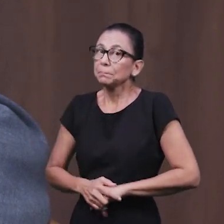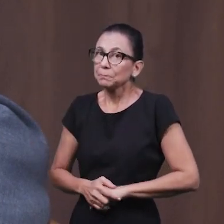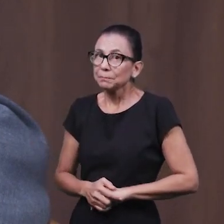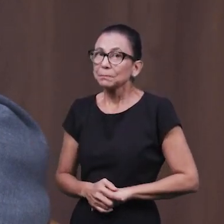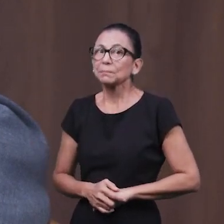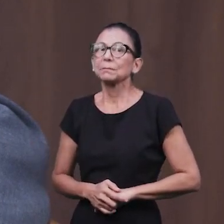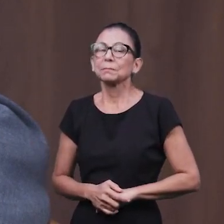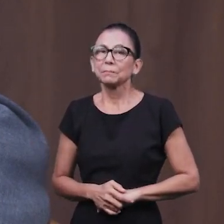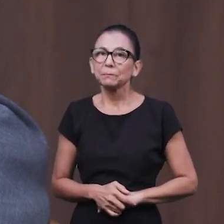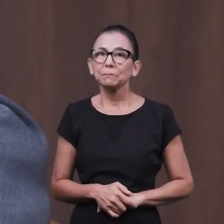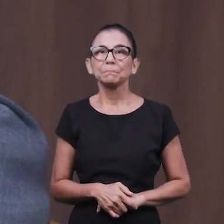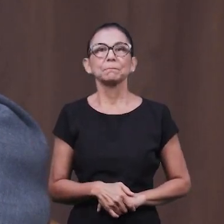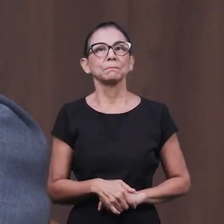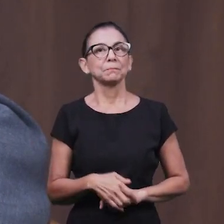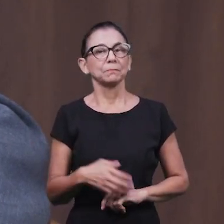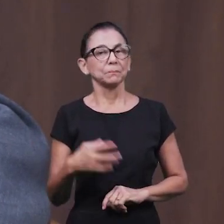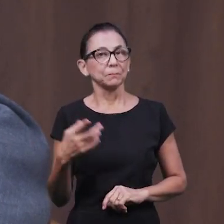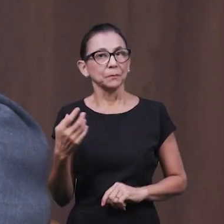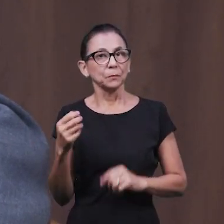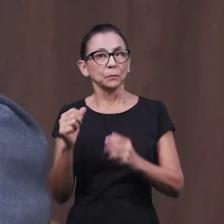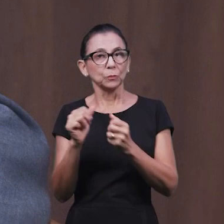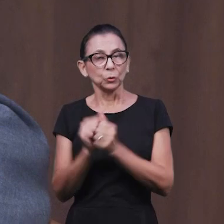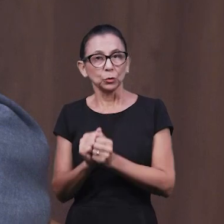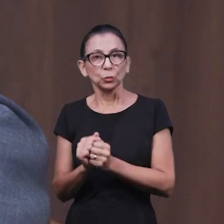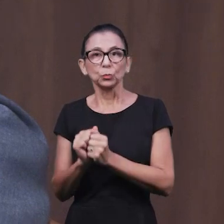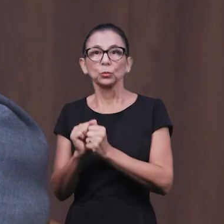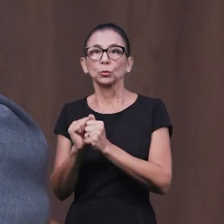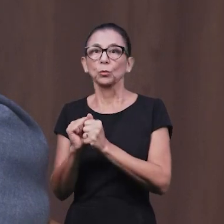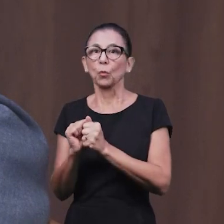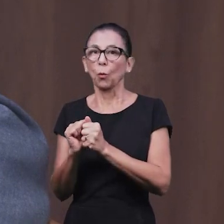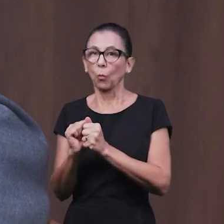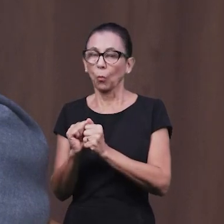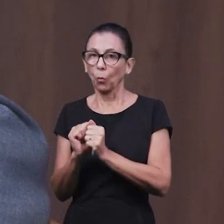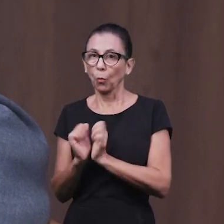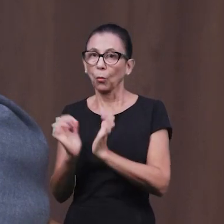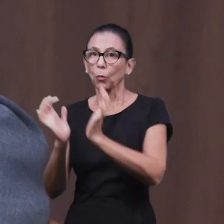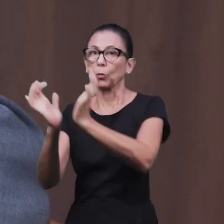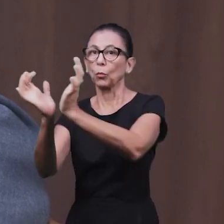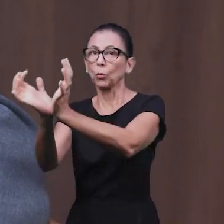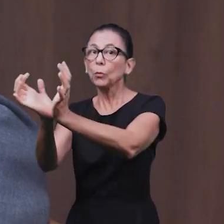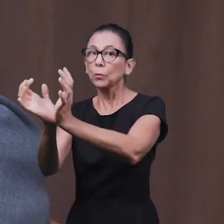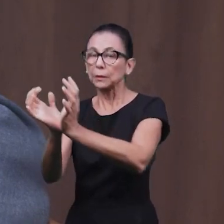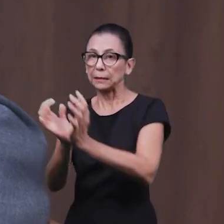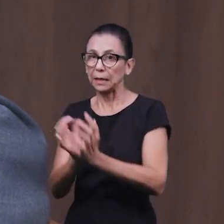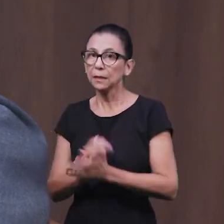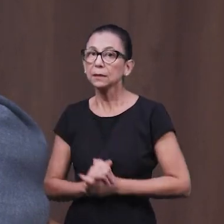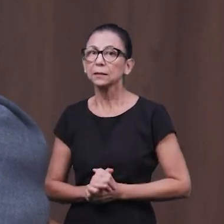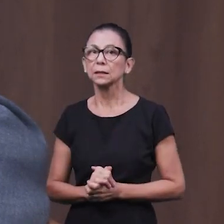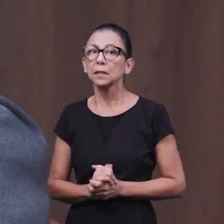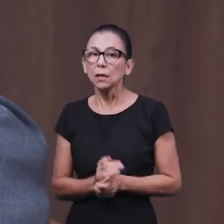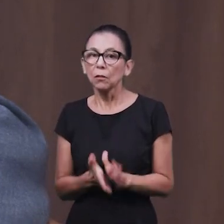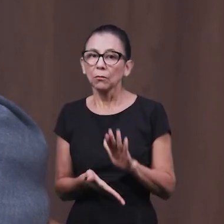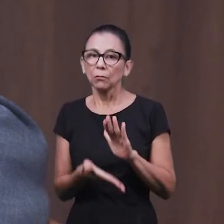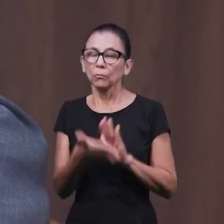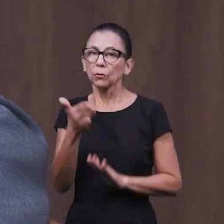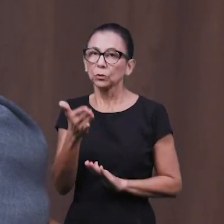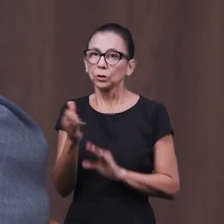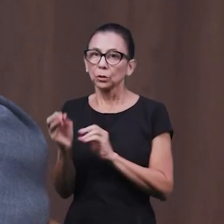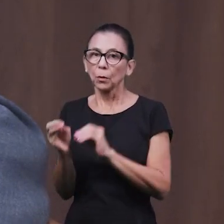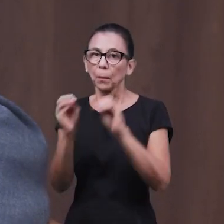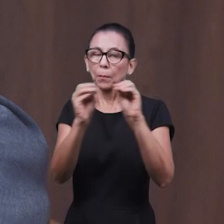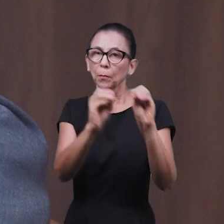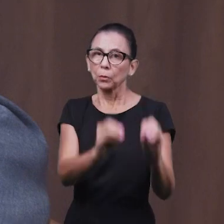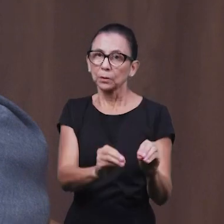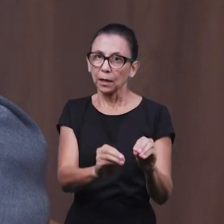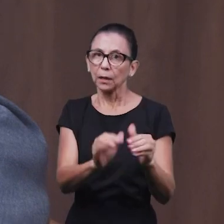levar Davi com os seus súditos a sair de Jerusalém. Eles atravessaram ali o ribeiro, foram para o outro lado, né, para a